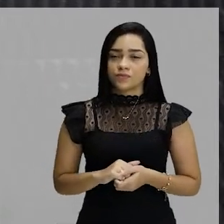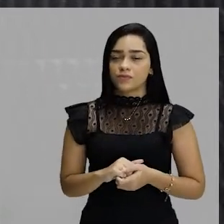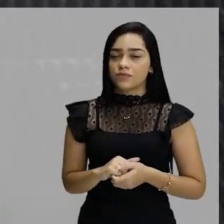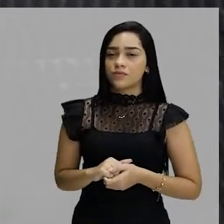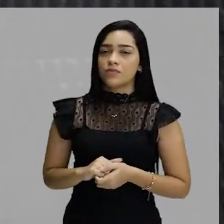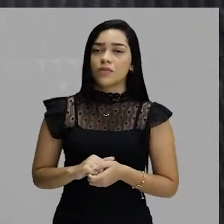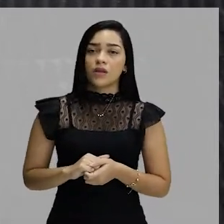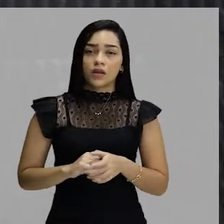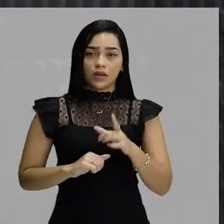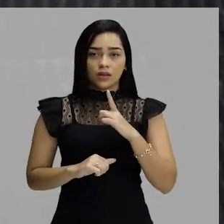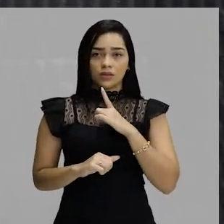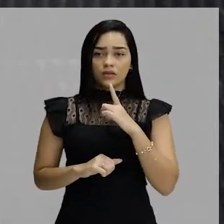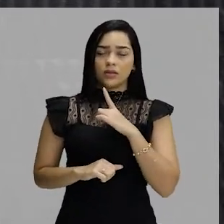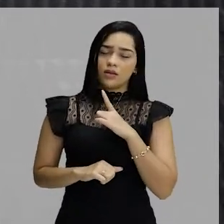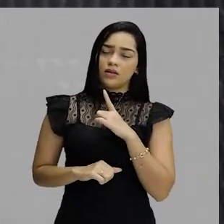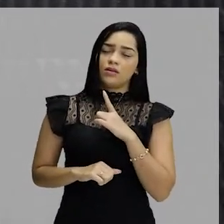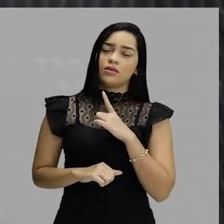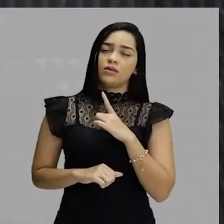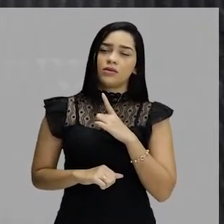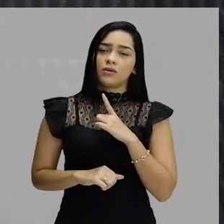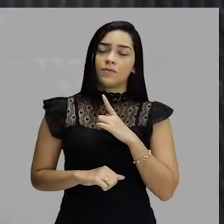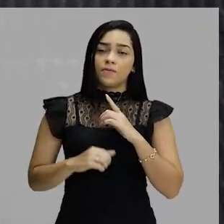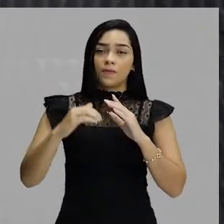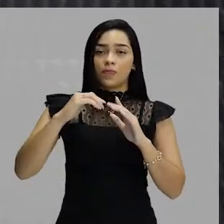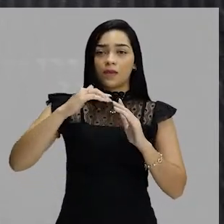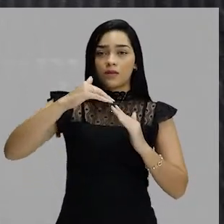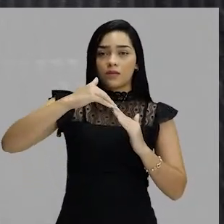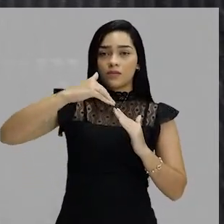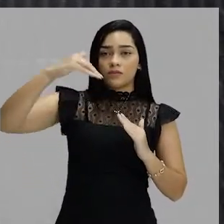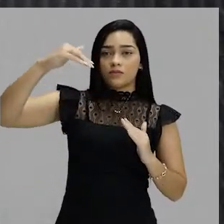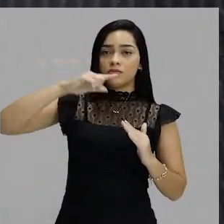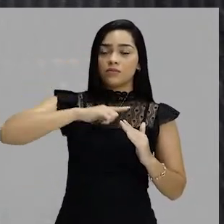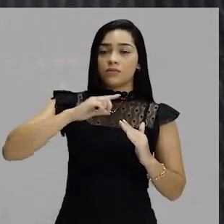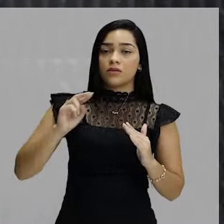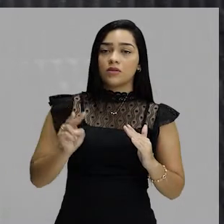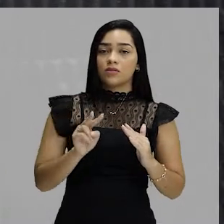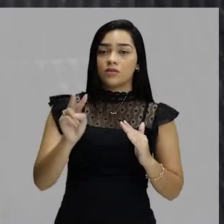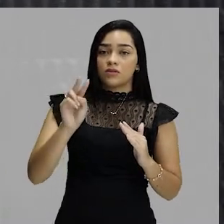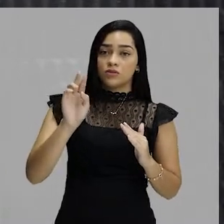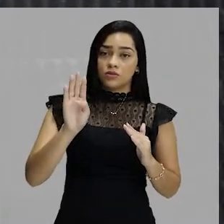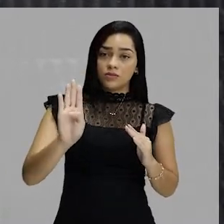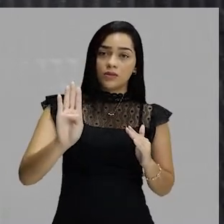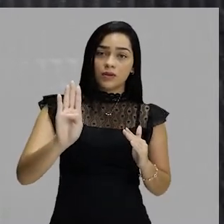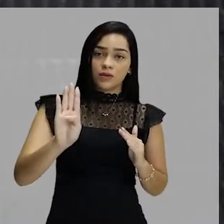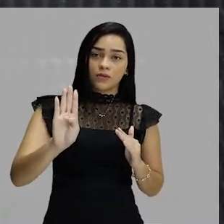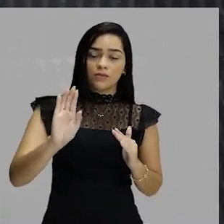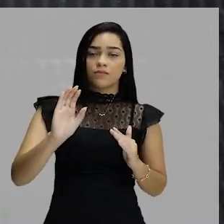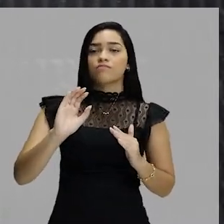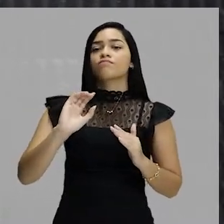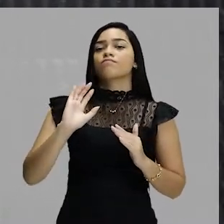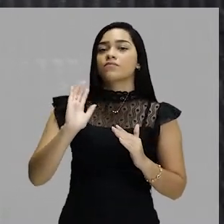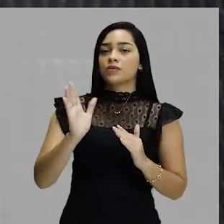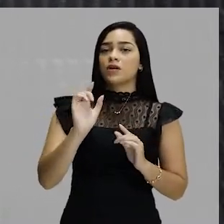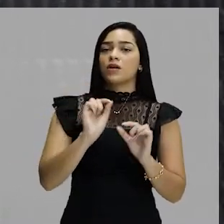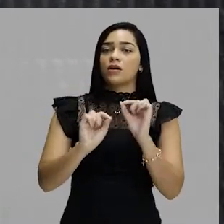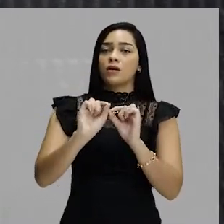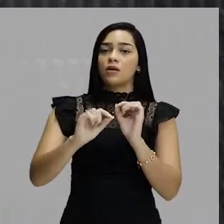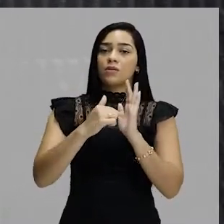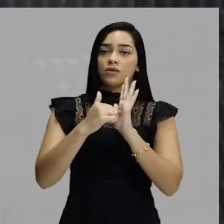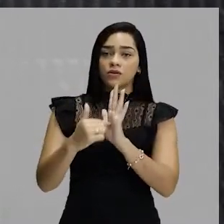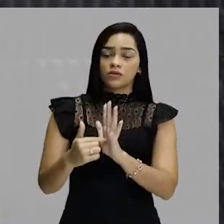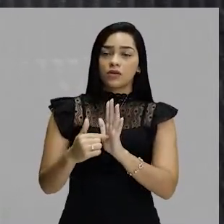esse coeficiente linear é esse valor de b aqui. Tá? Já nós vamos